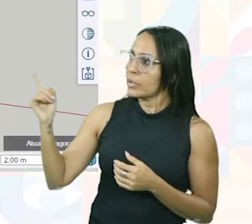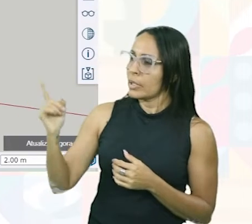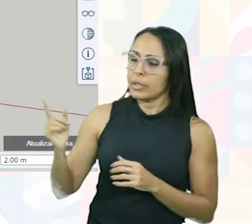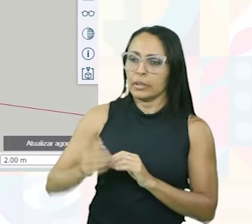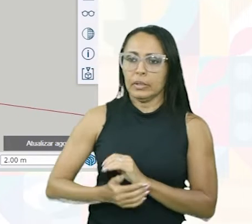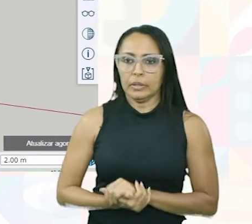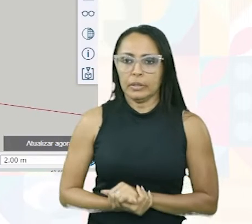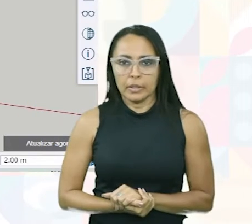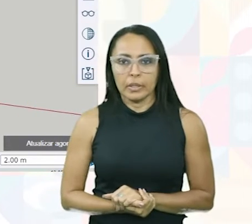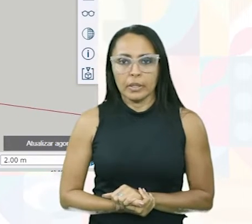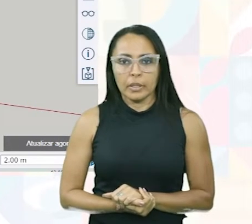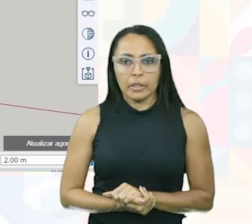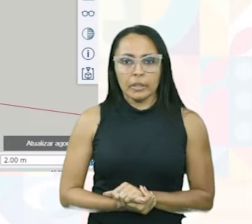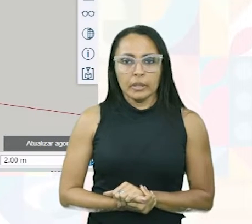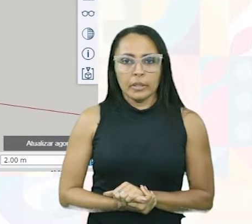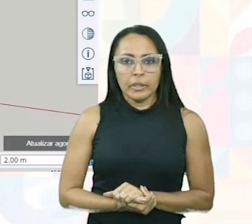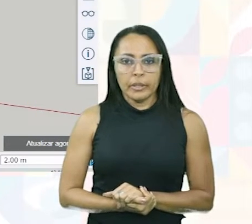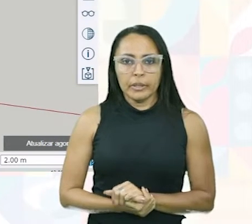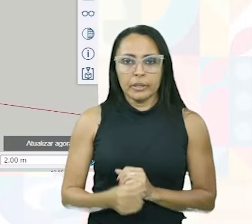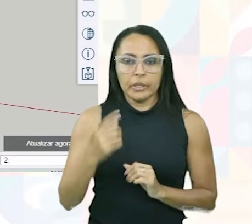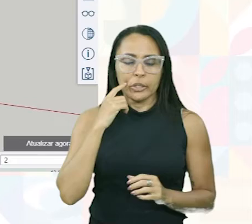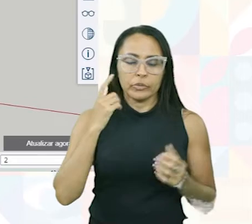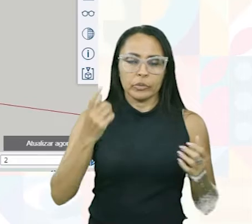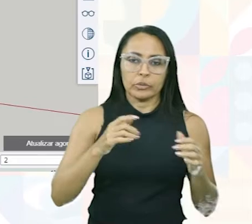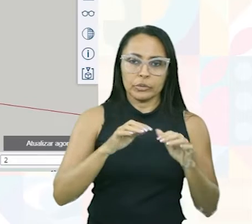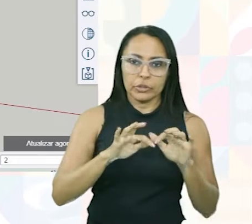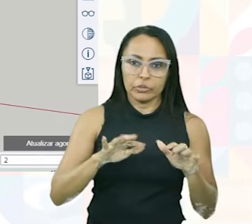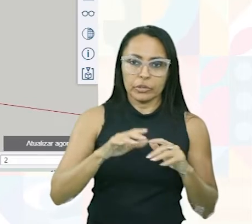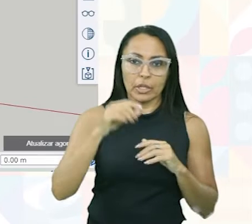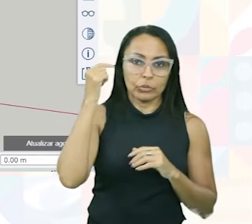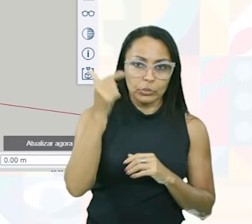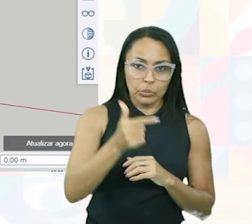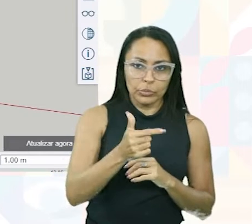no caso o eixo vermelho. Eu vou digitar também 2.